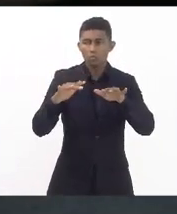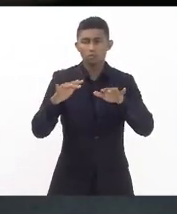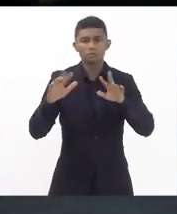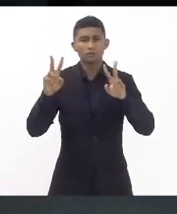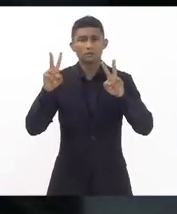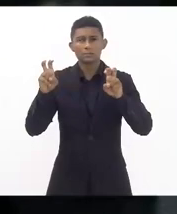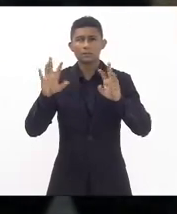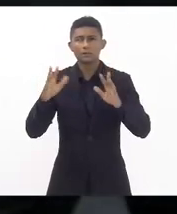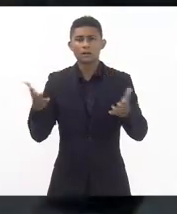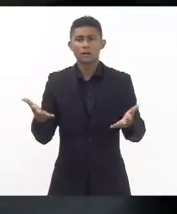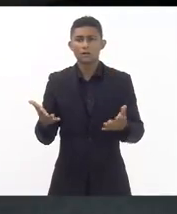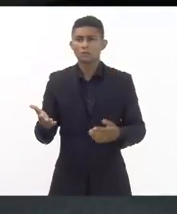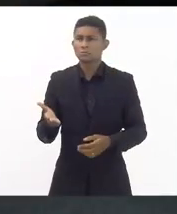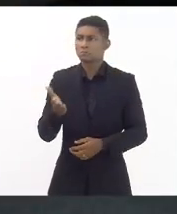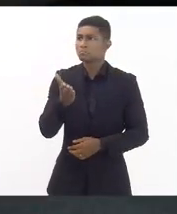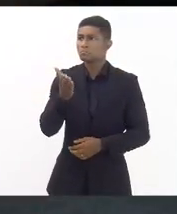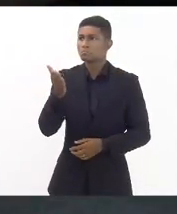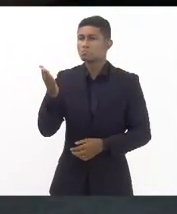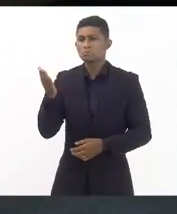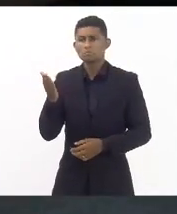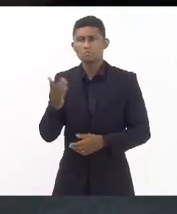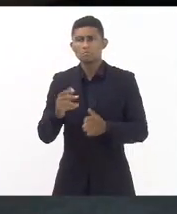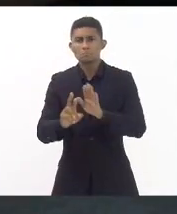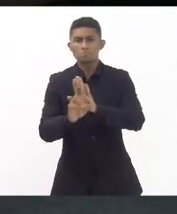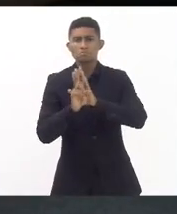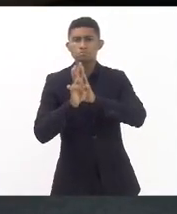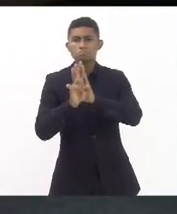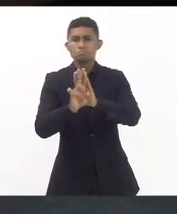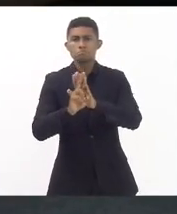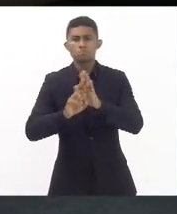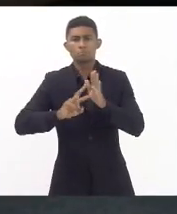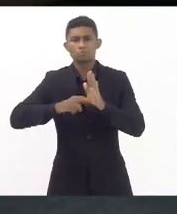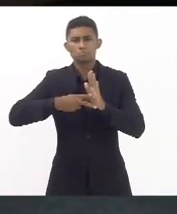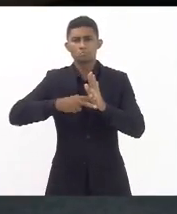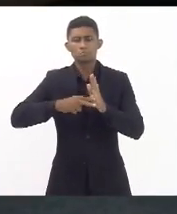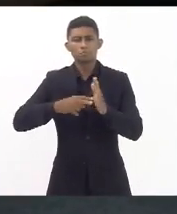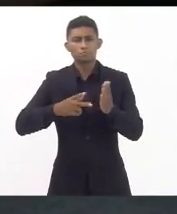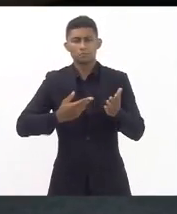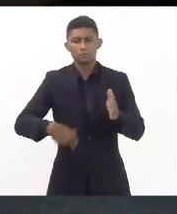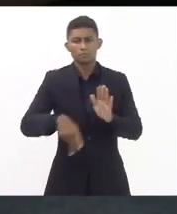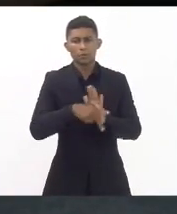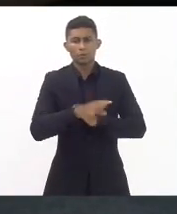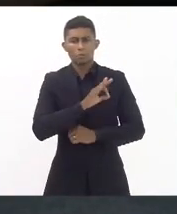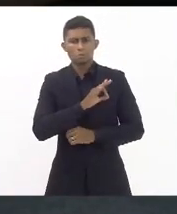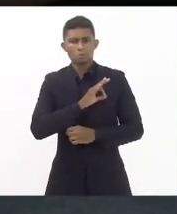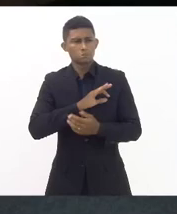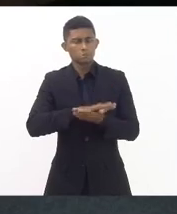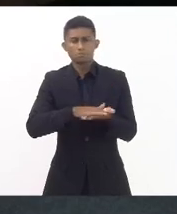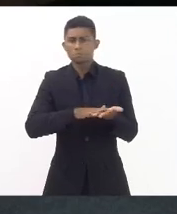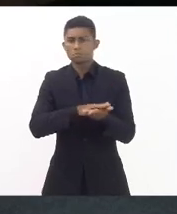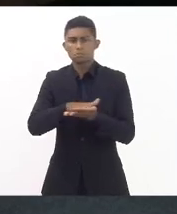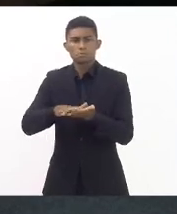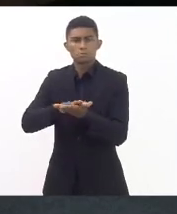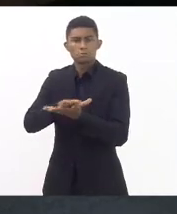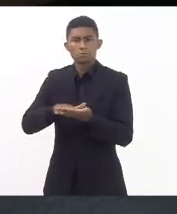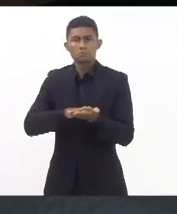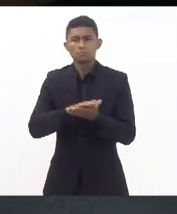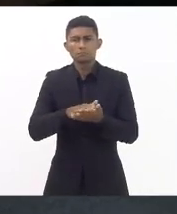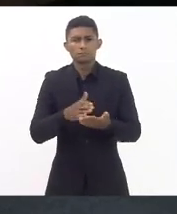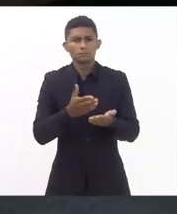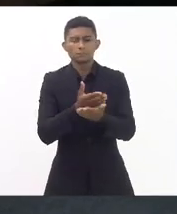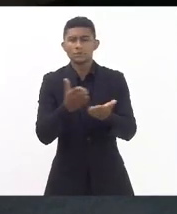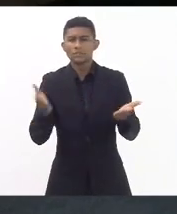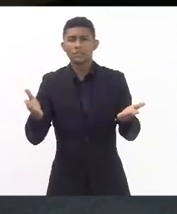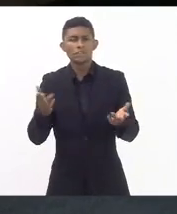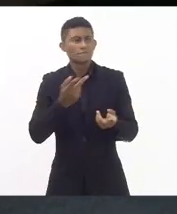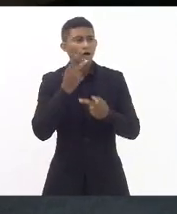não temos aqui nenhum representante do sindicato da polícia dizendo que nós